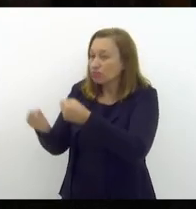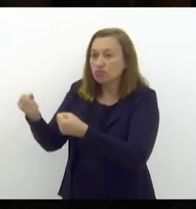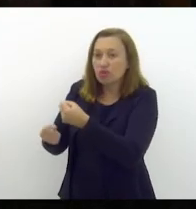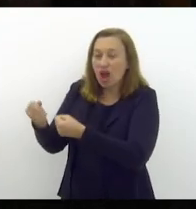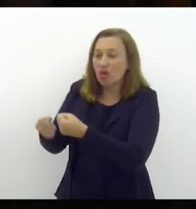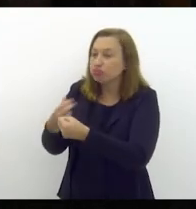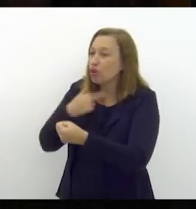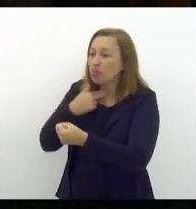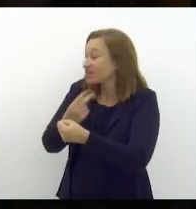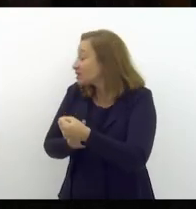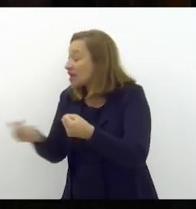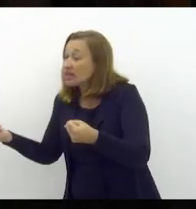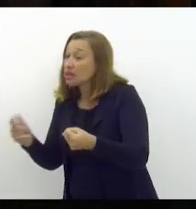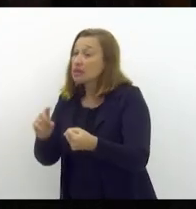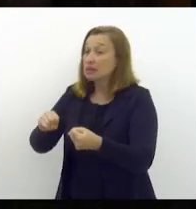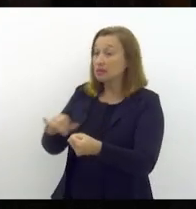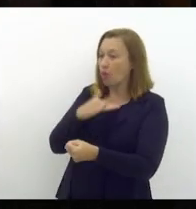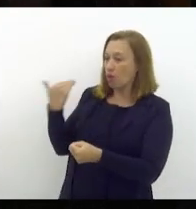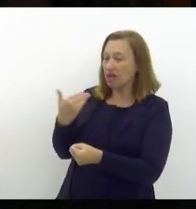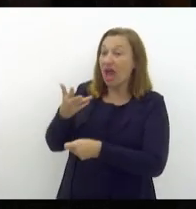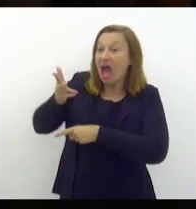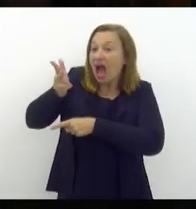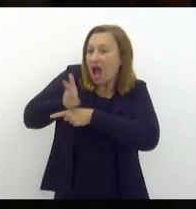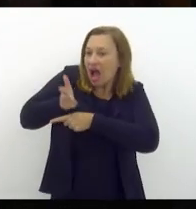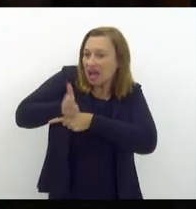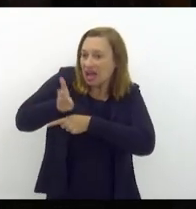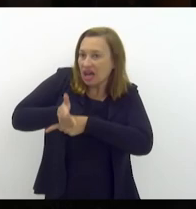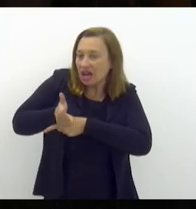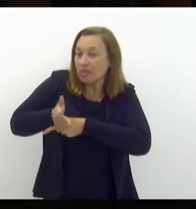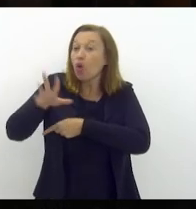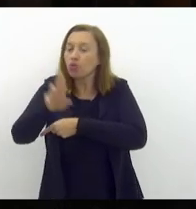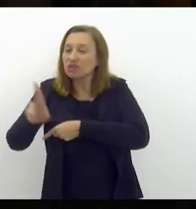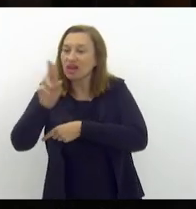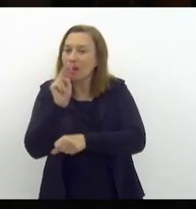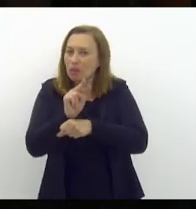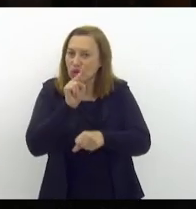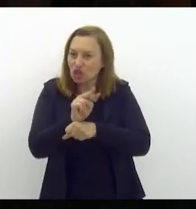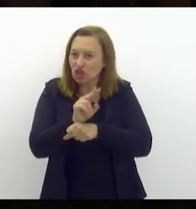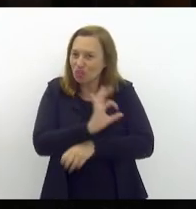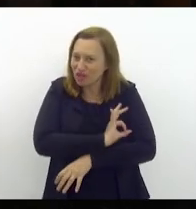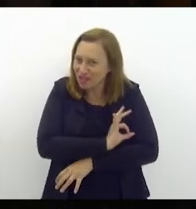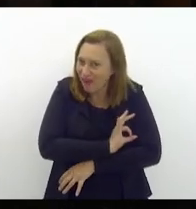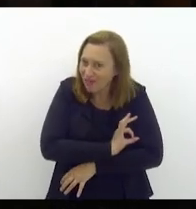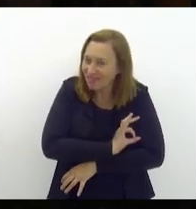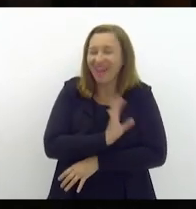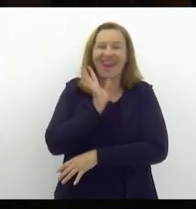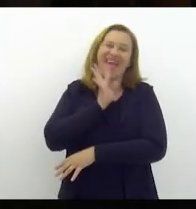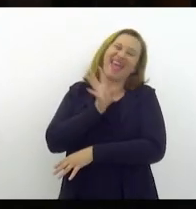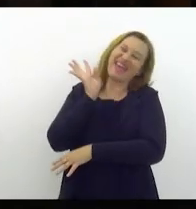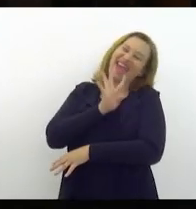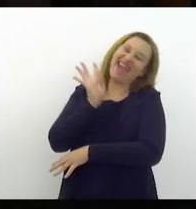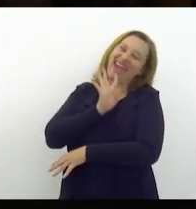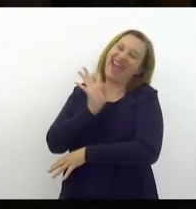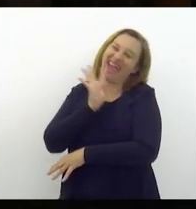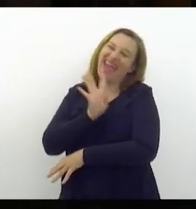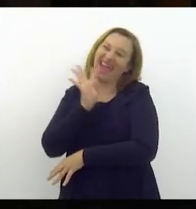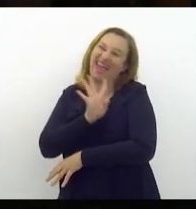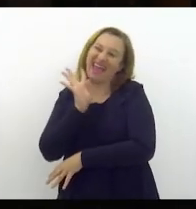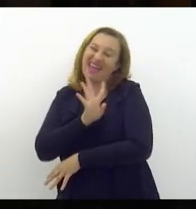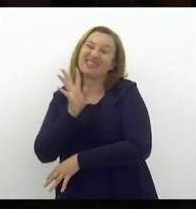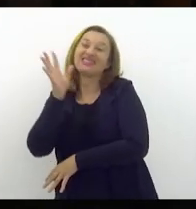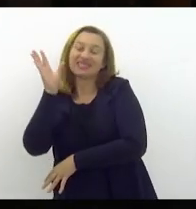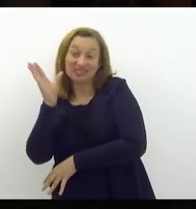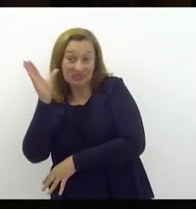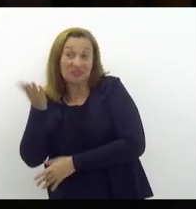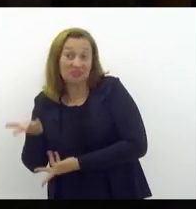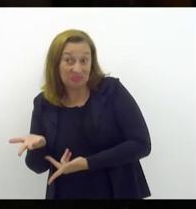essa câmera que está sendo utilizada, ela não está sendo utilizada para proteger o policial. Legal, você está querendo... A intenção foi proteger o